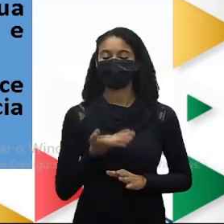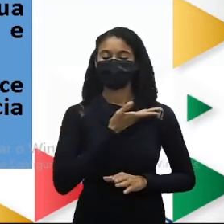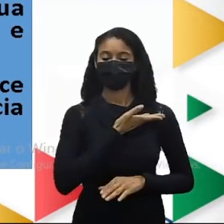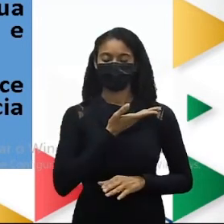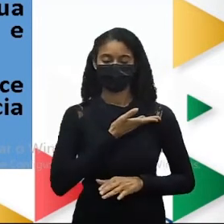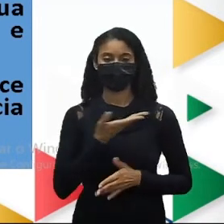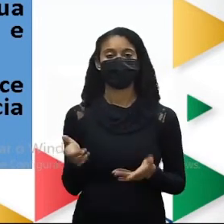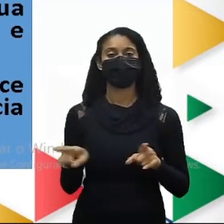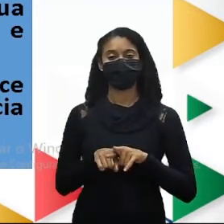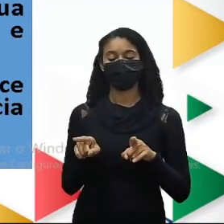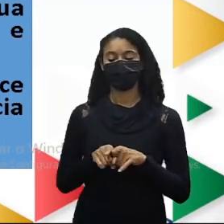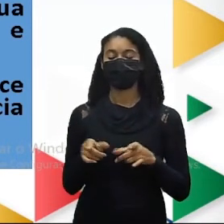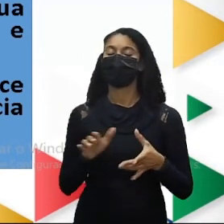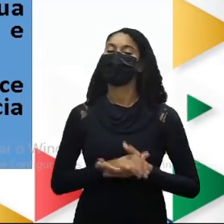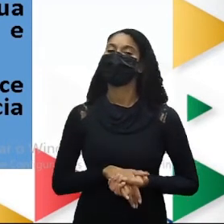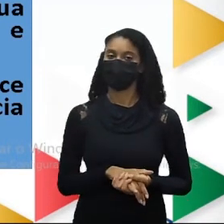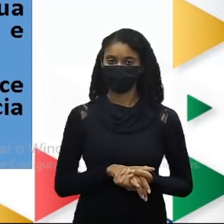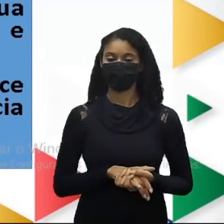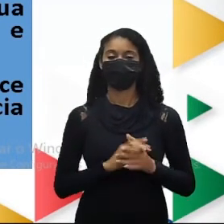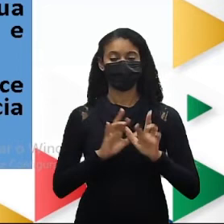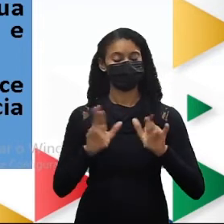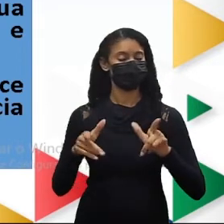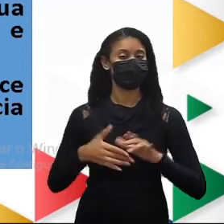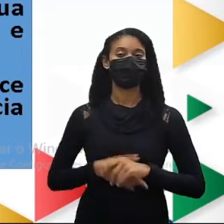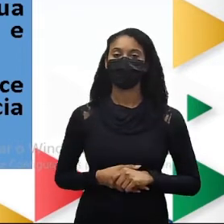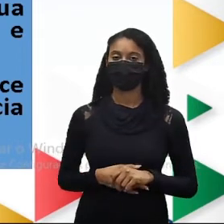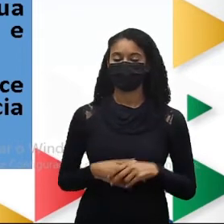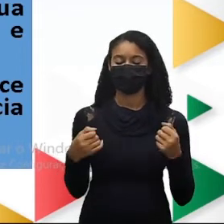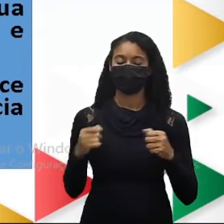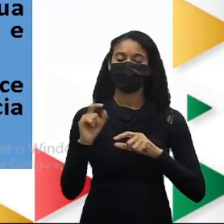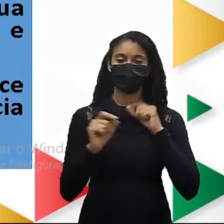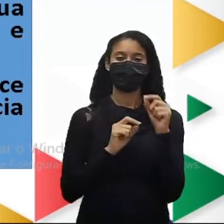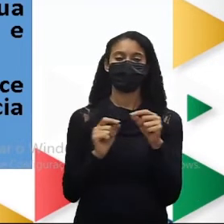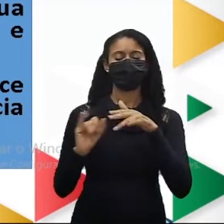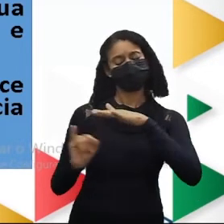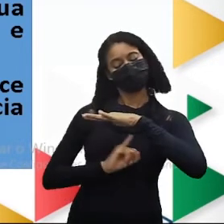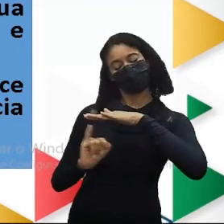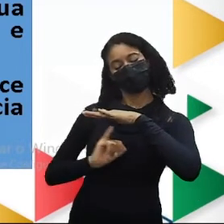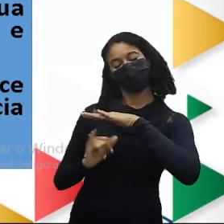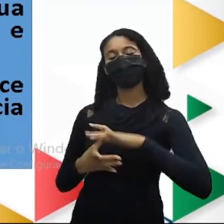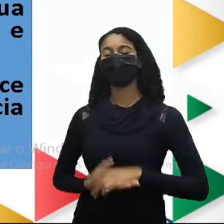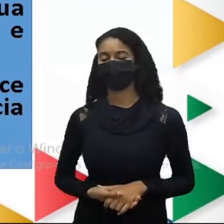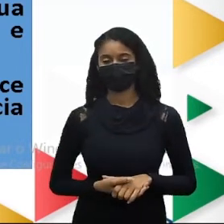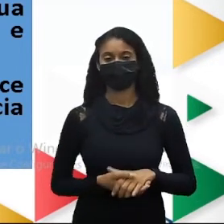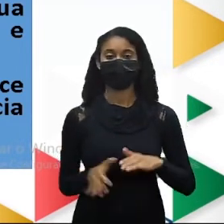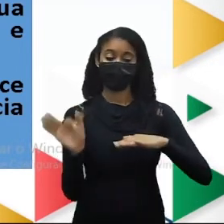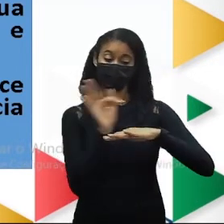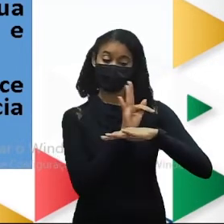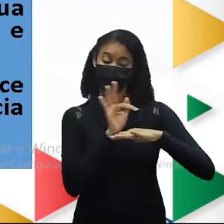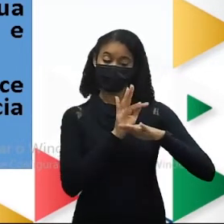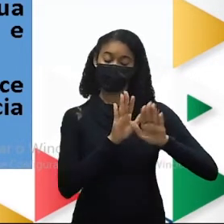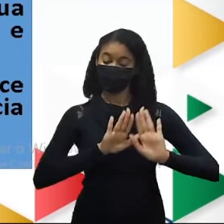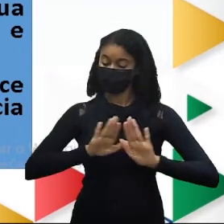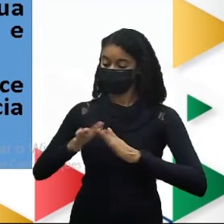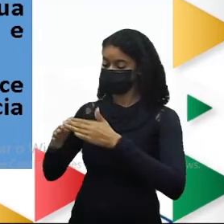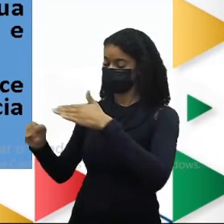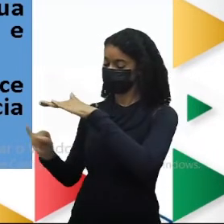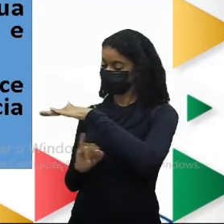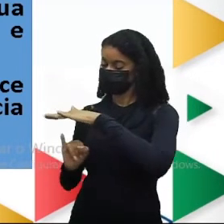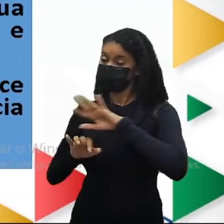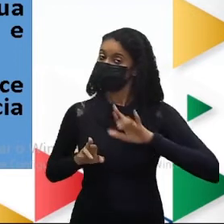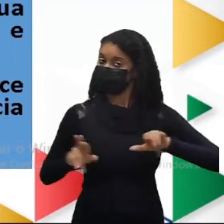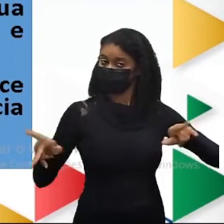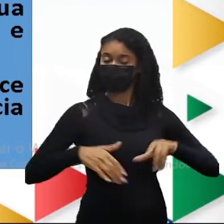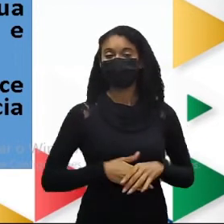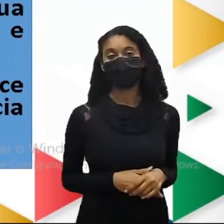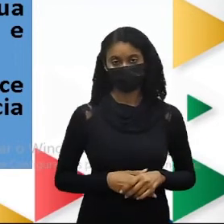amigos, com coleguinhas, certo? Temos que ser mais o quê? Informais. Então, formalidade e